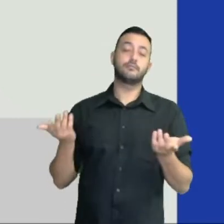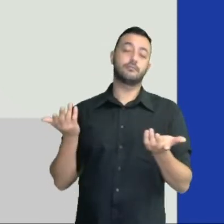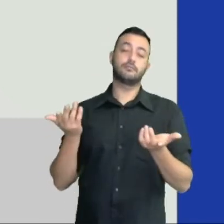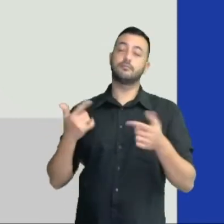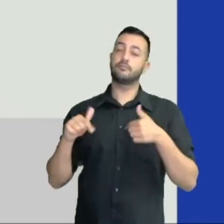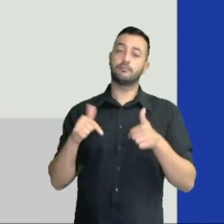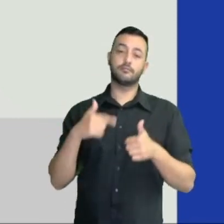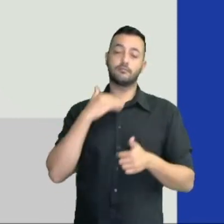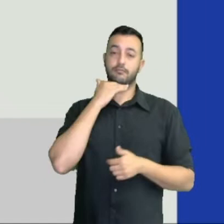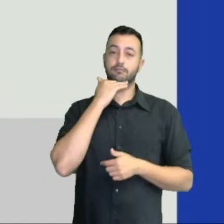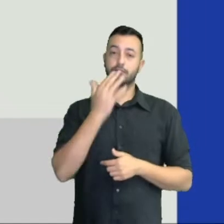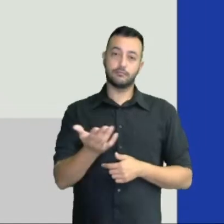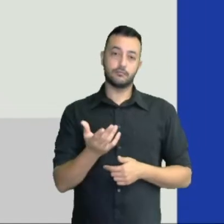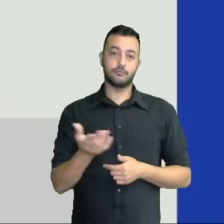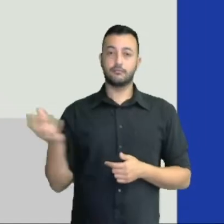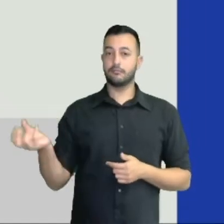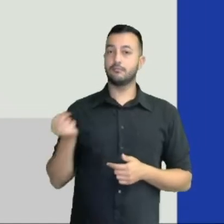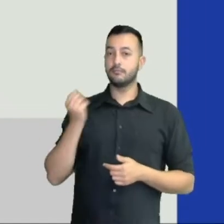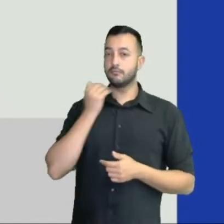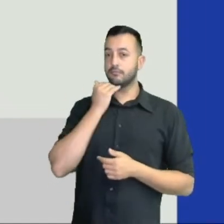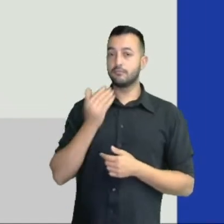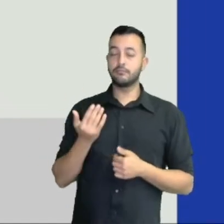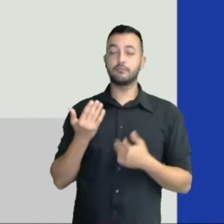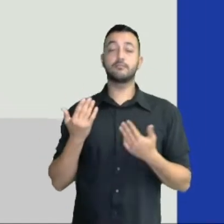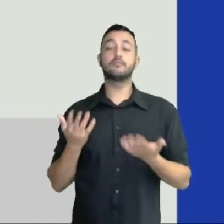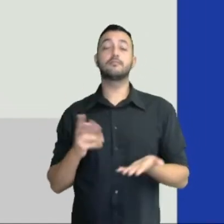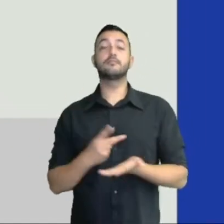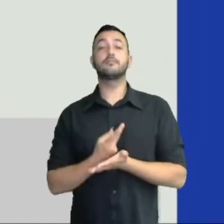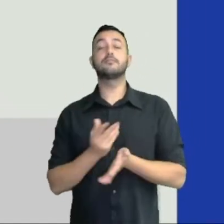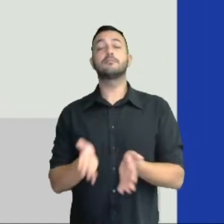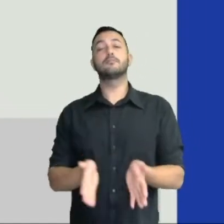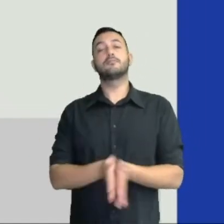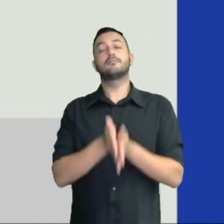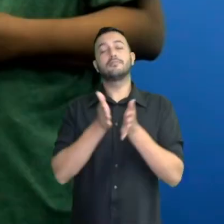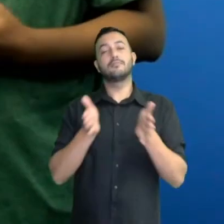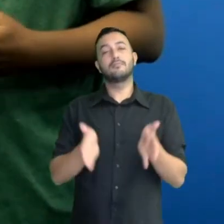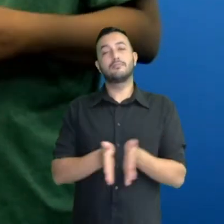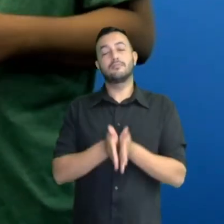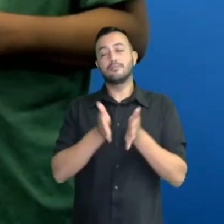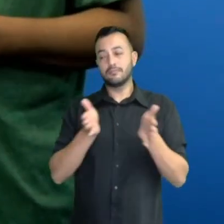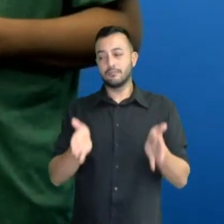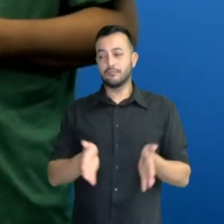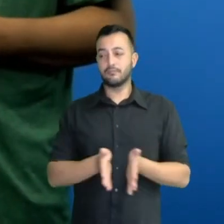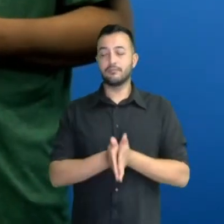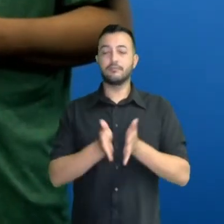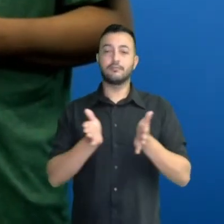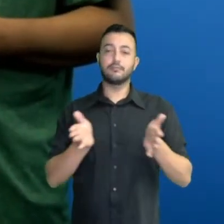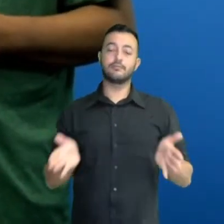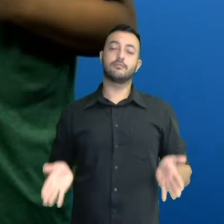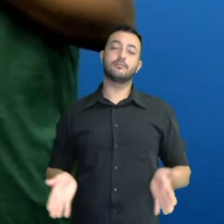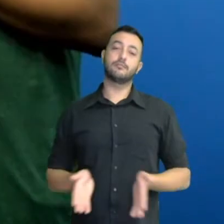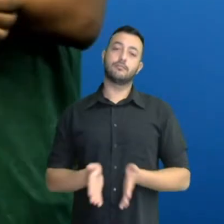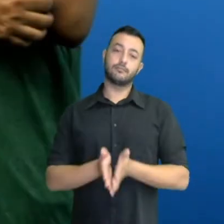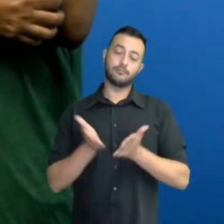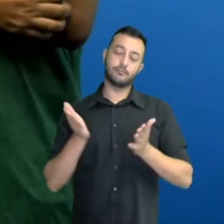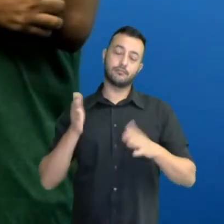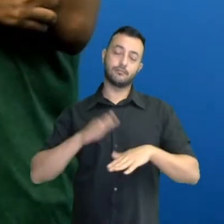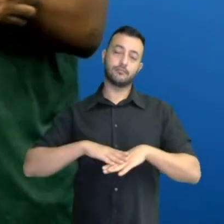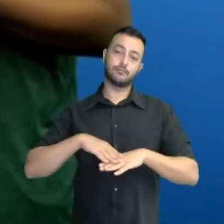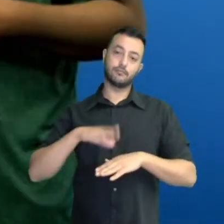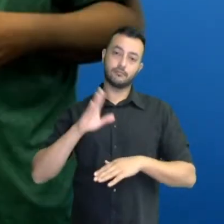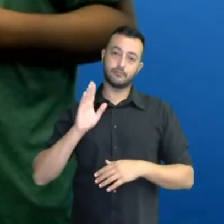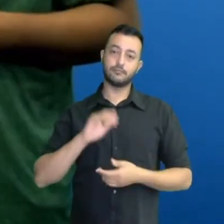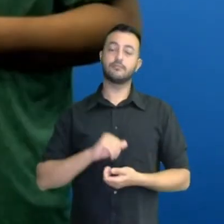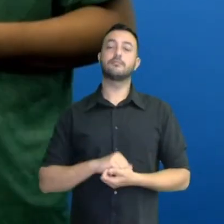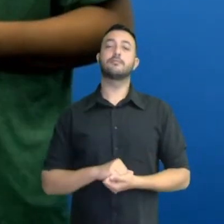de renda. Então, o que é que vai acontecer? A pobreza vai ser um fator predominante, né?